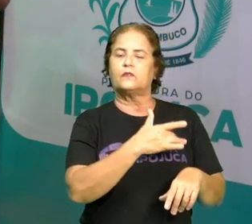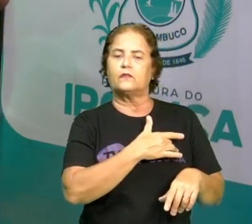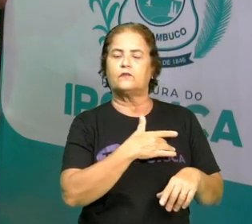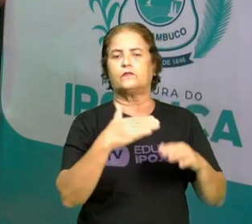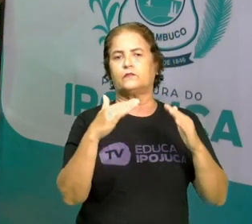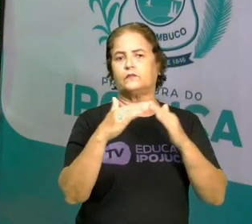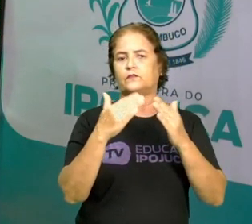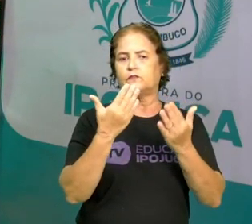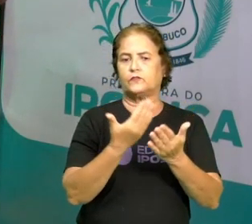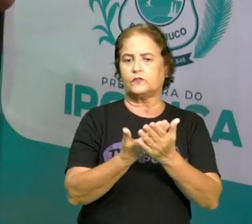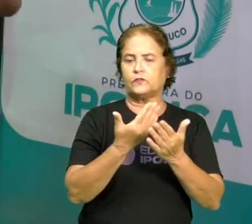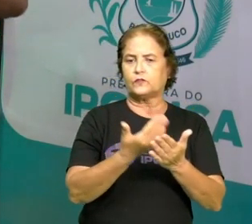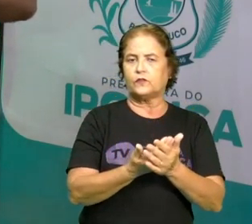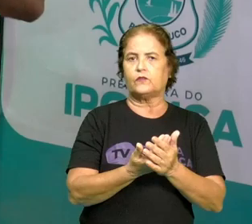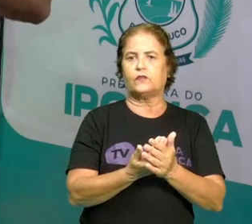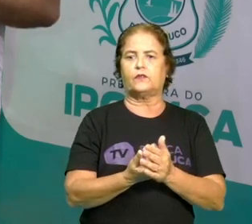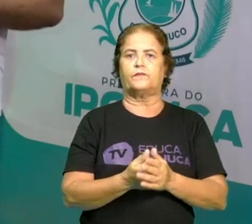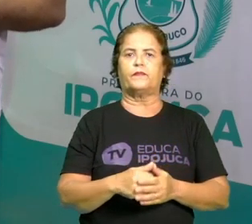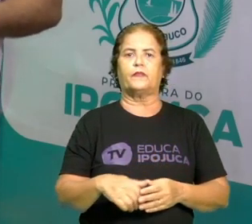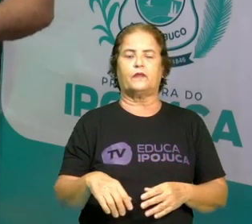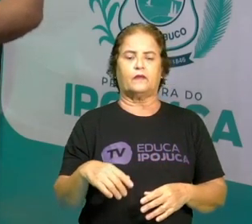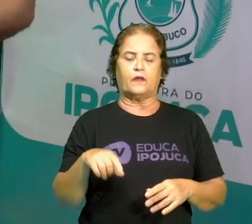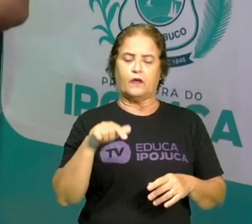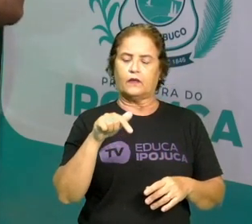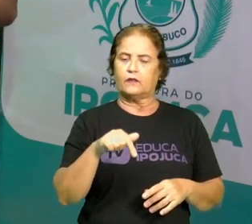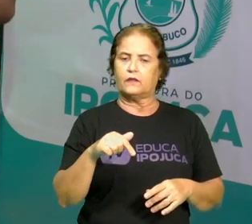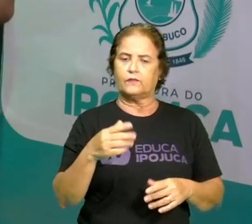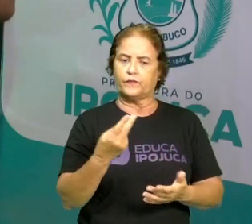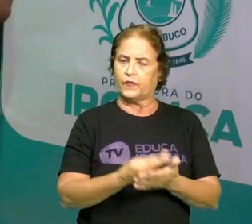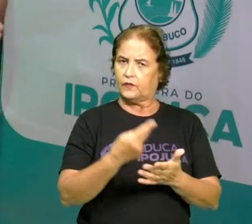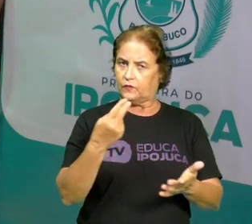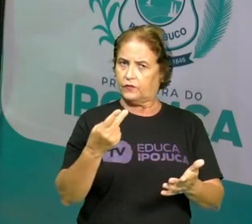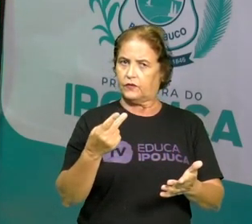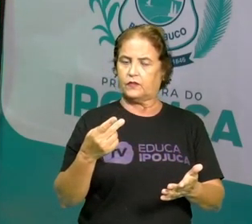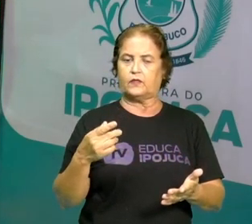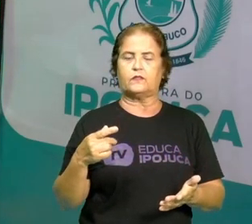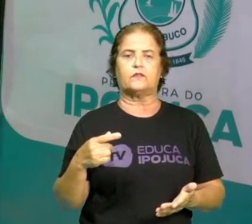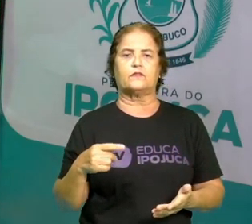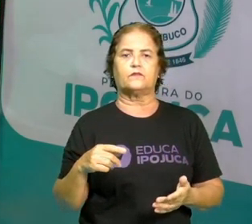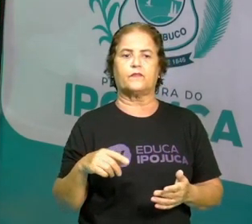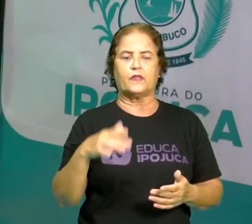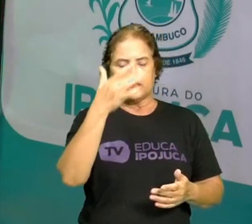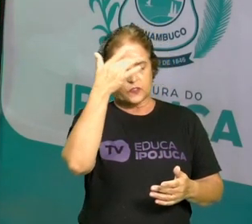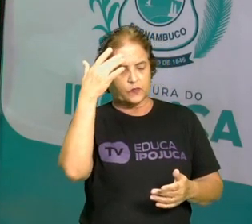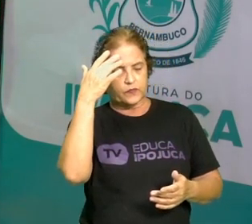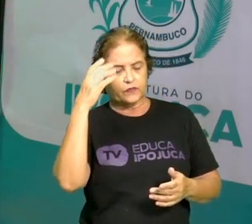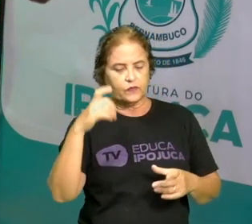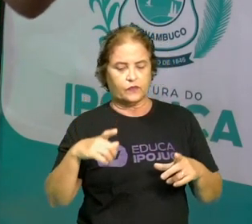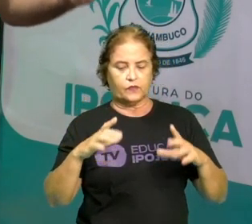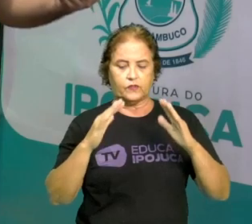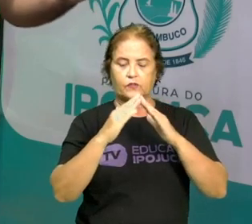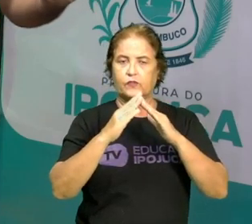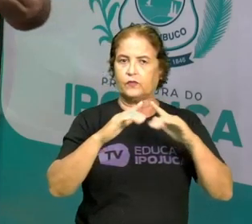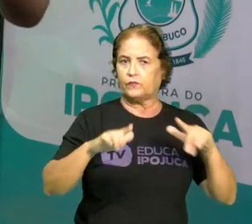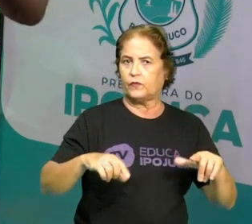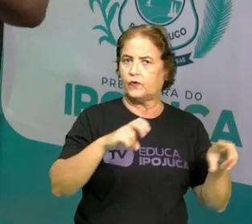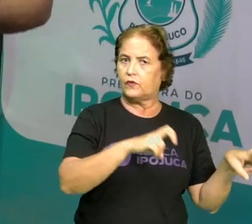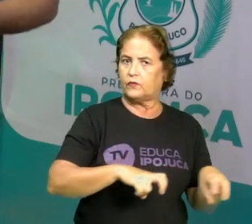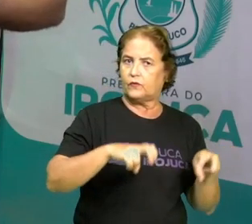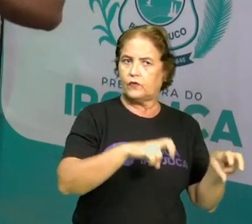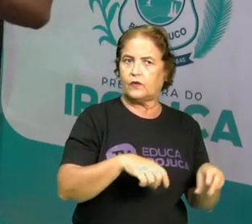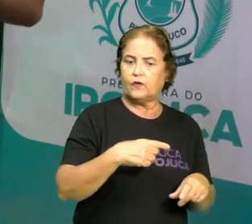etc. Como aqui acontece na nossa cidade. Há pessoas da área rural que vêm para o centro urbano